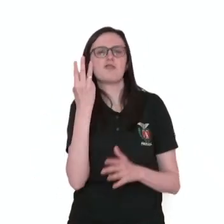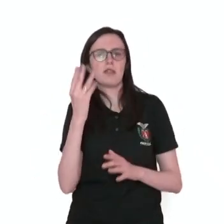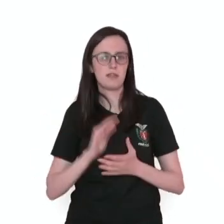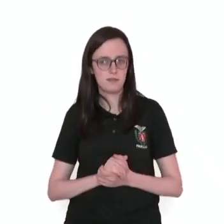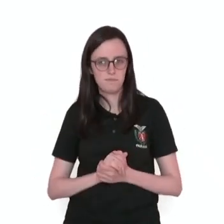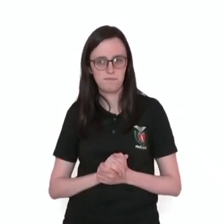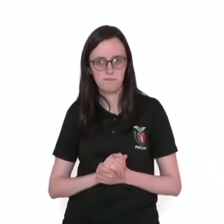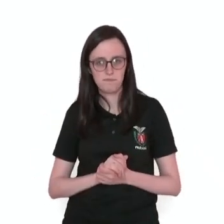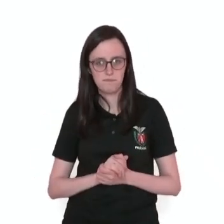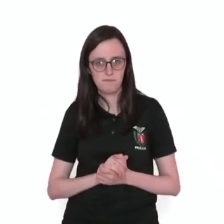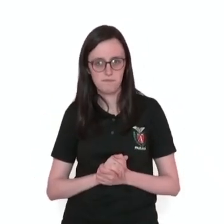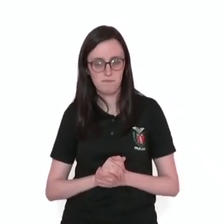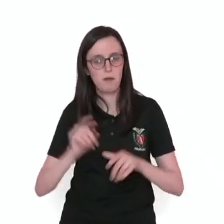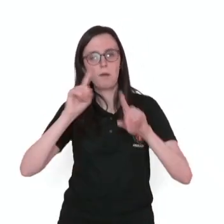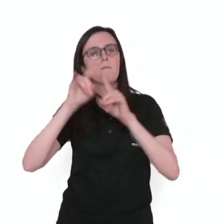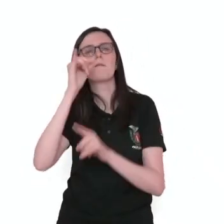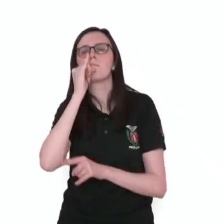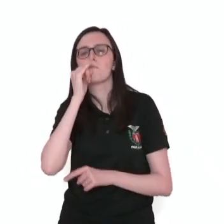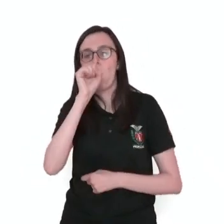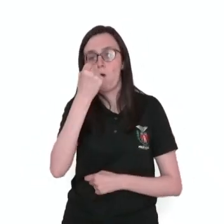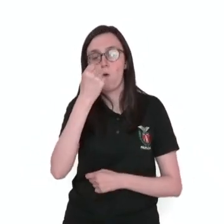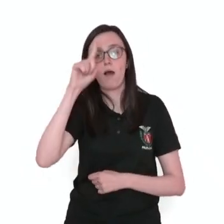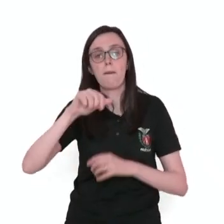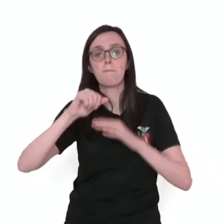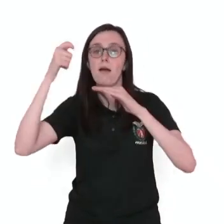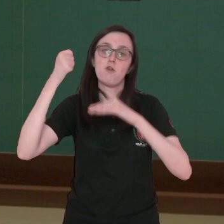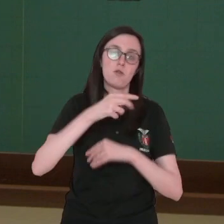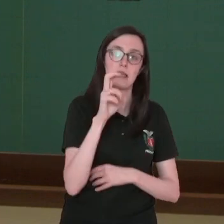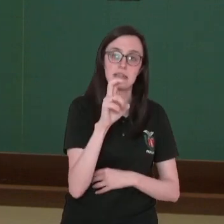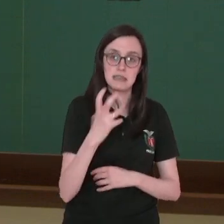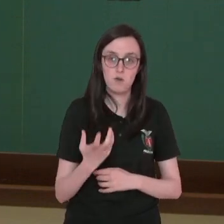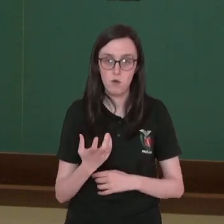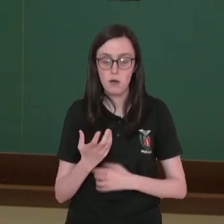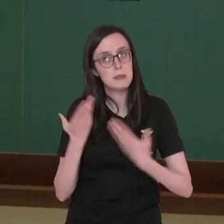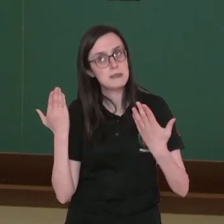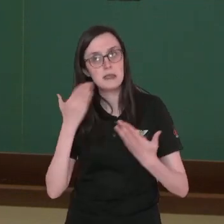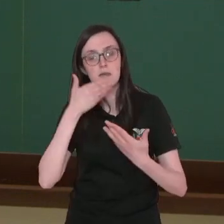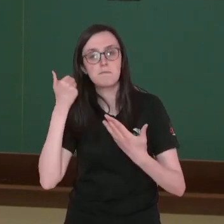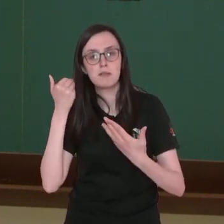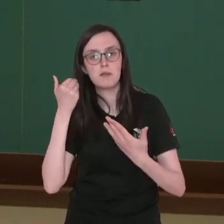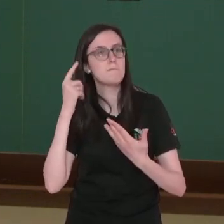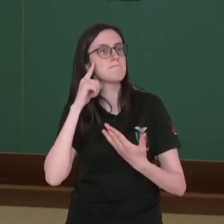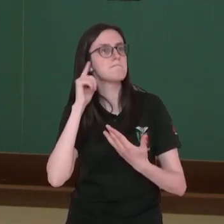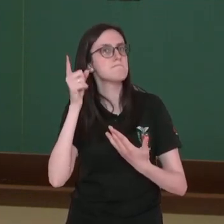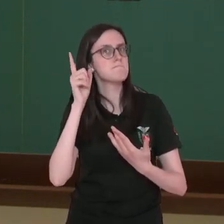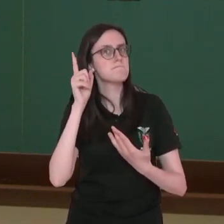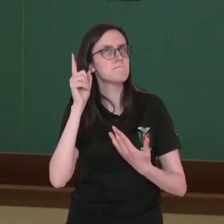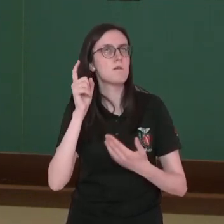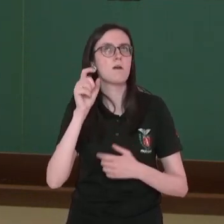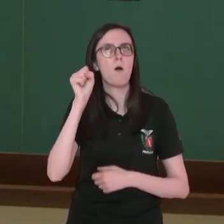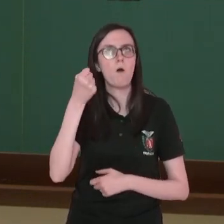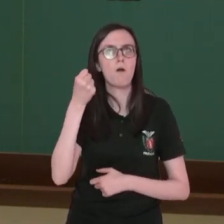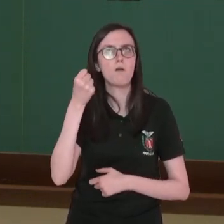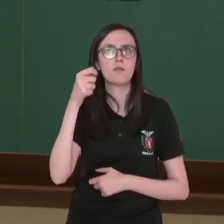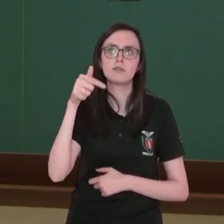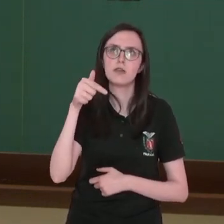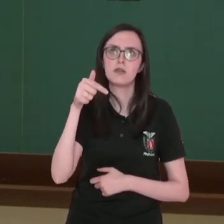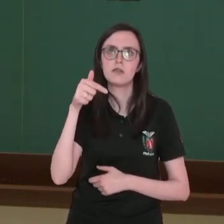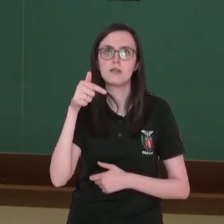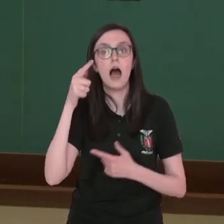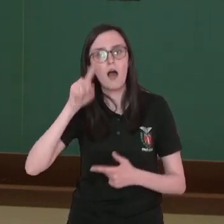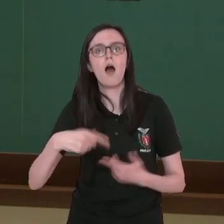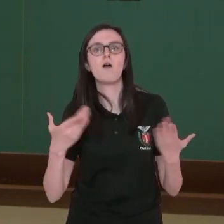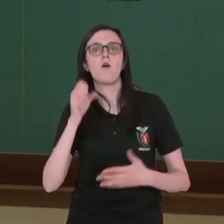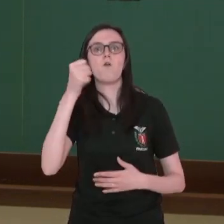Agora, arredondando no 8, o 8 é maior que 5. Opa, então adiciona 1 antes. Então era 7, agora ele ficou